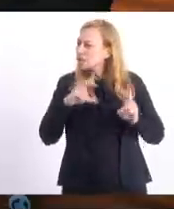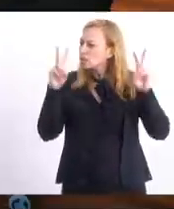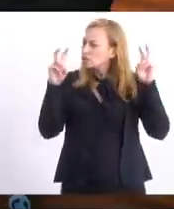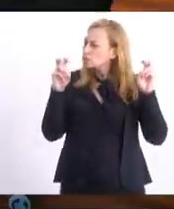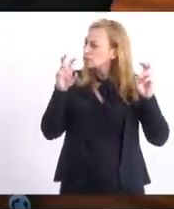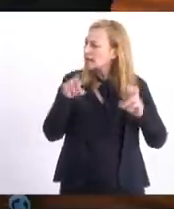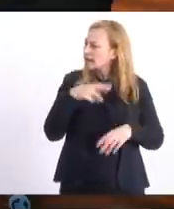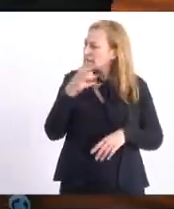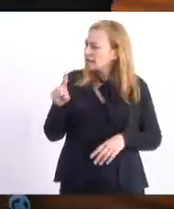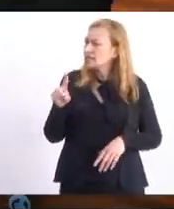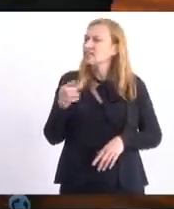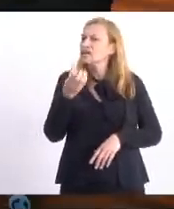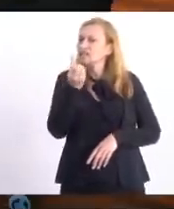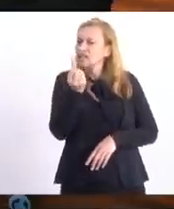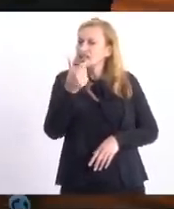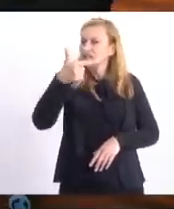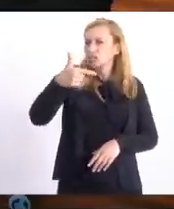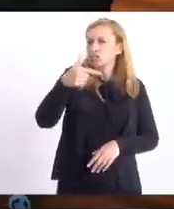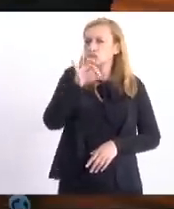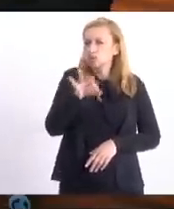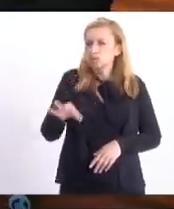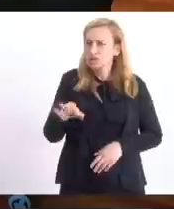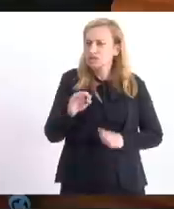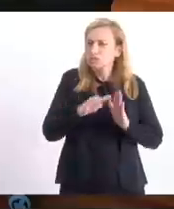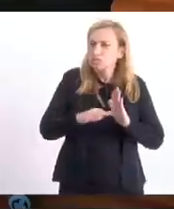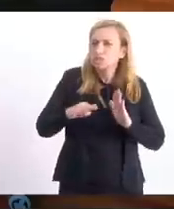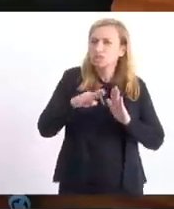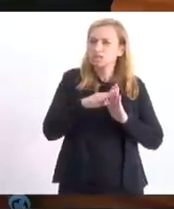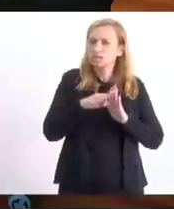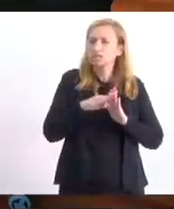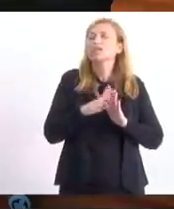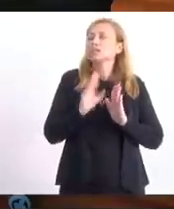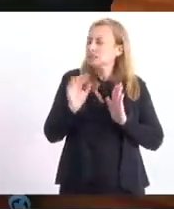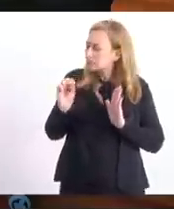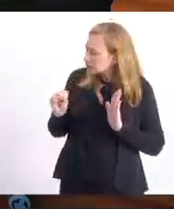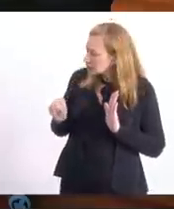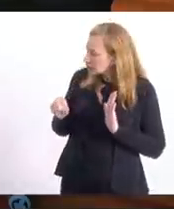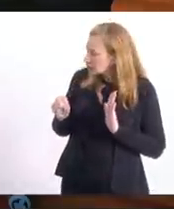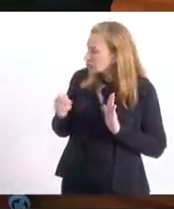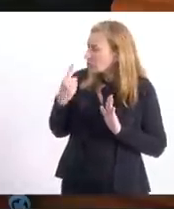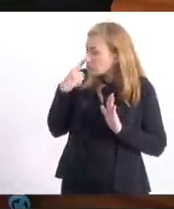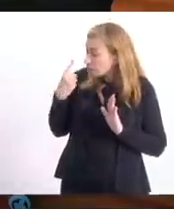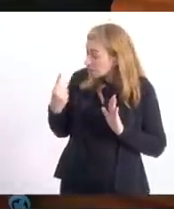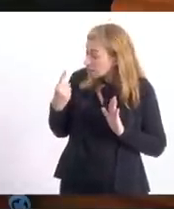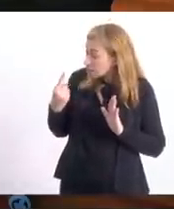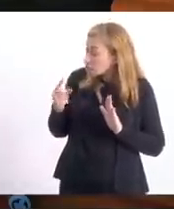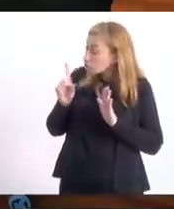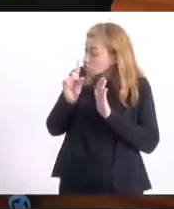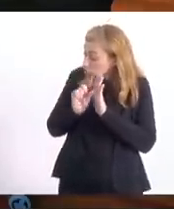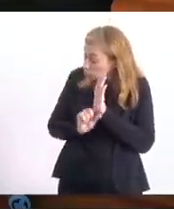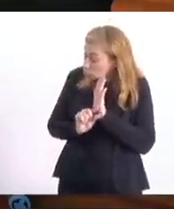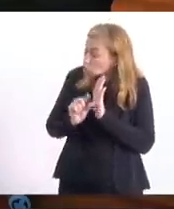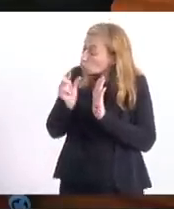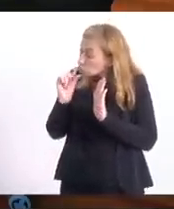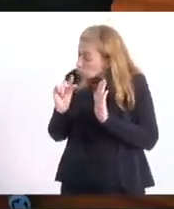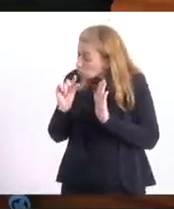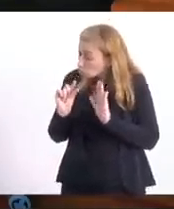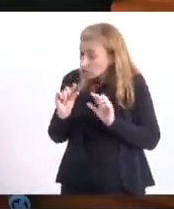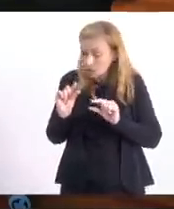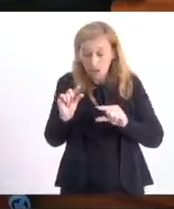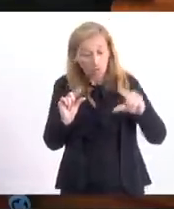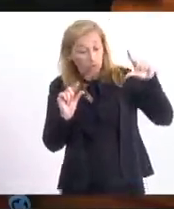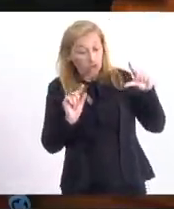GRAM, 62% que aumentaram, majoraram. A gente vai tentar fazer um... Reduz um pouquinho ela, aumenta a